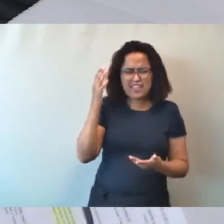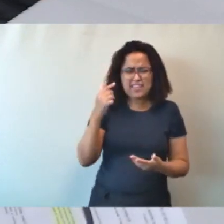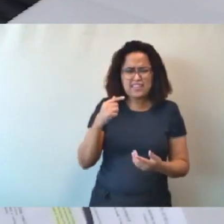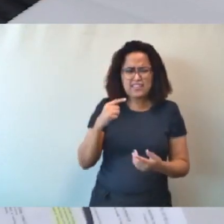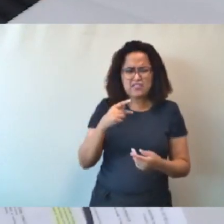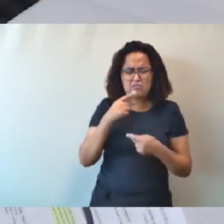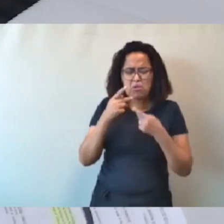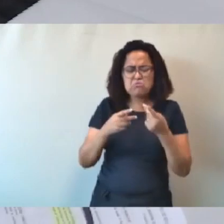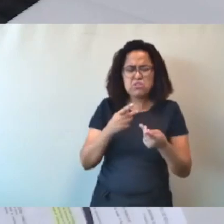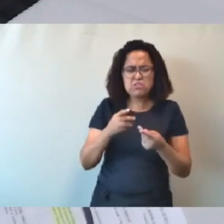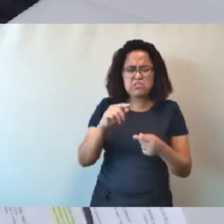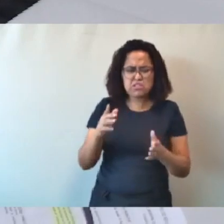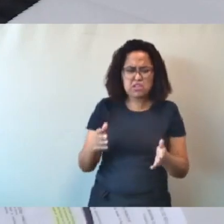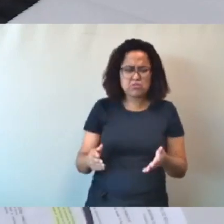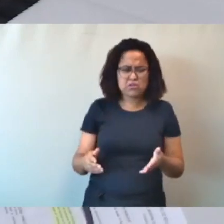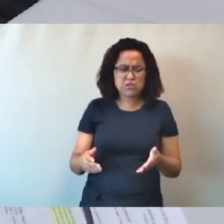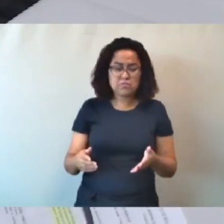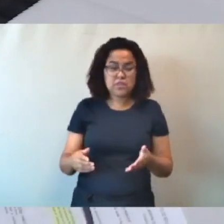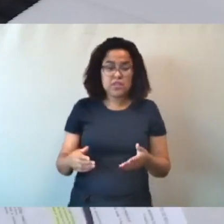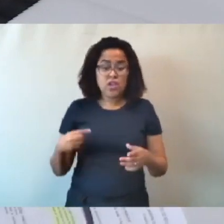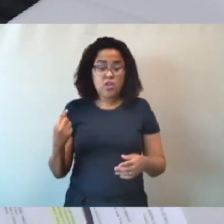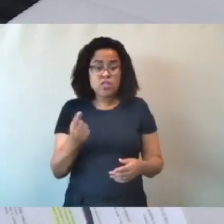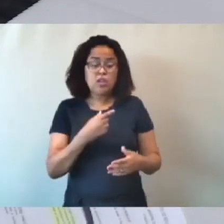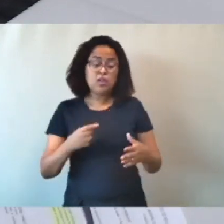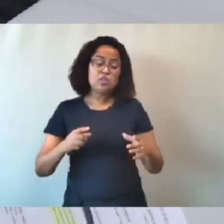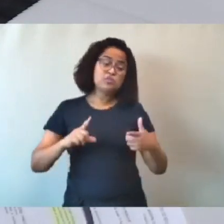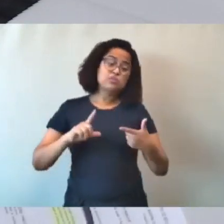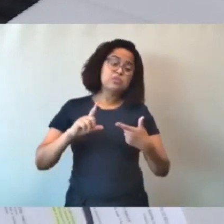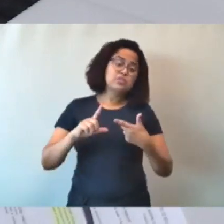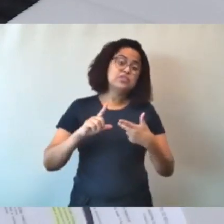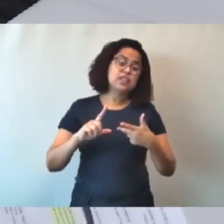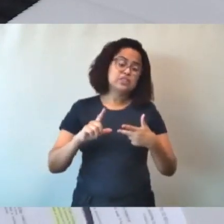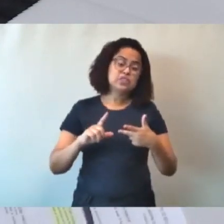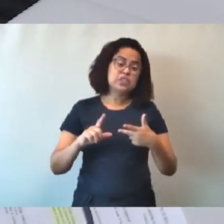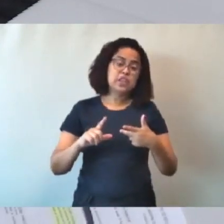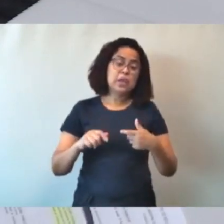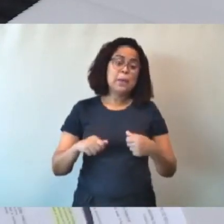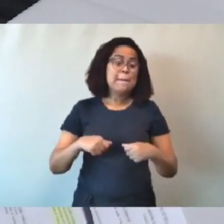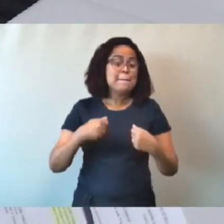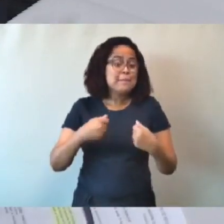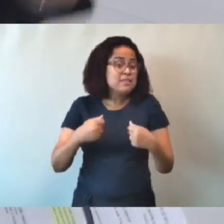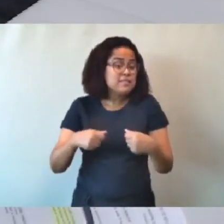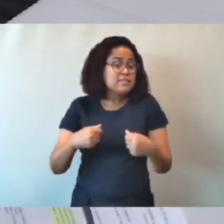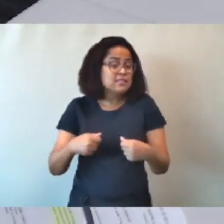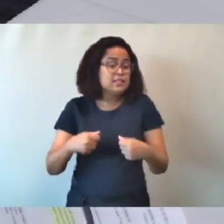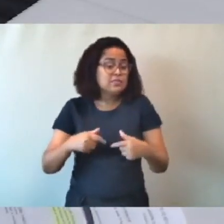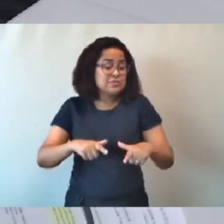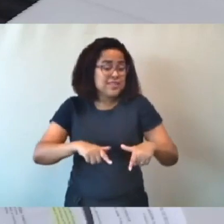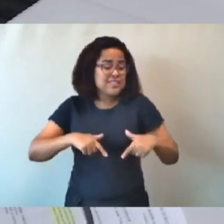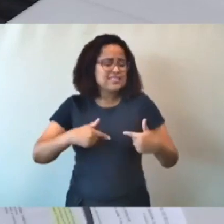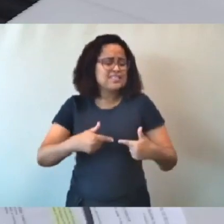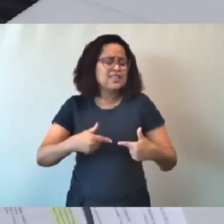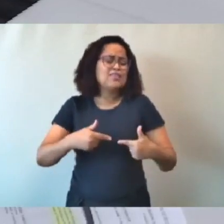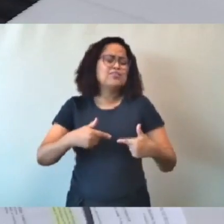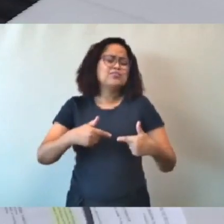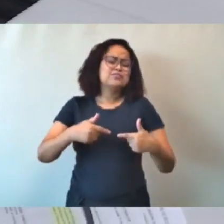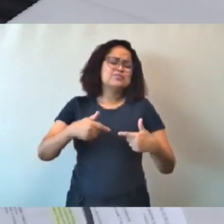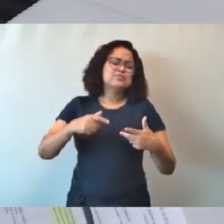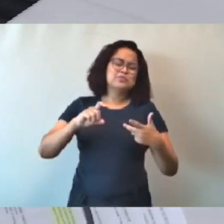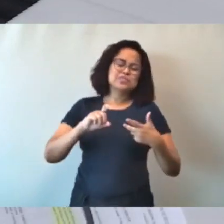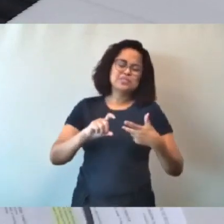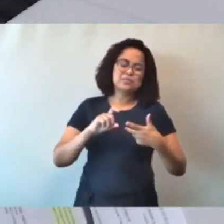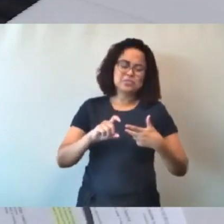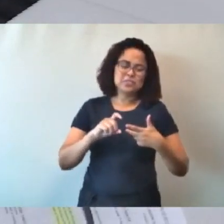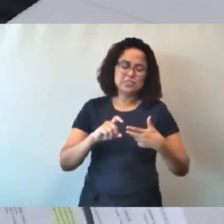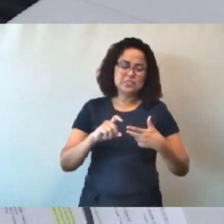do Legislativo, mas precisamos da ação do Executivo, porque uma vez tirando as empresas, eles não vão vender mais nada aqui